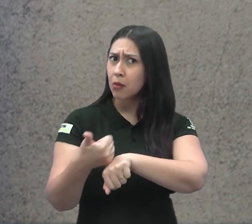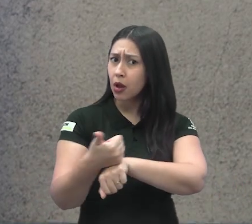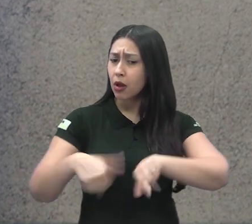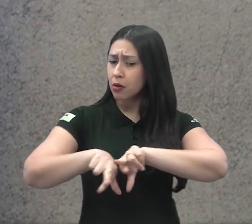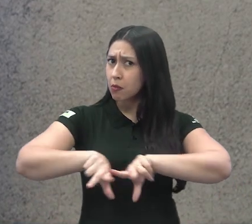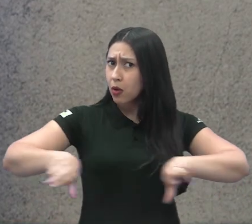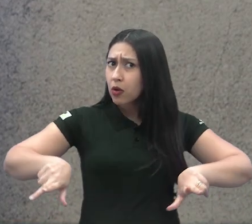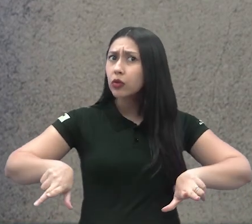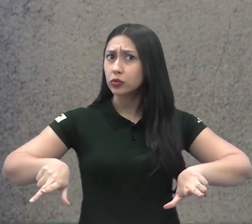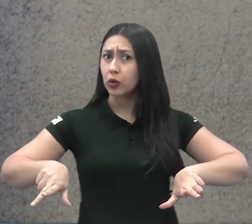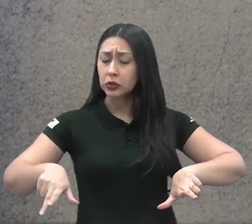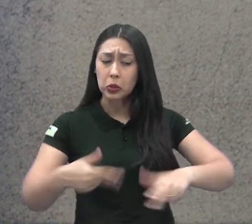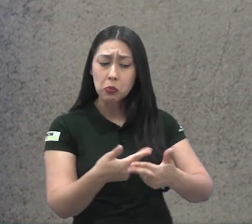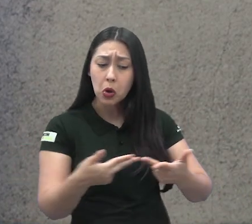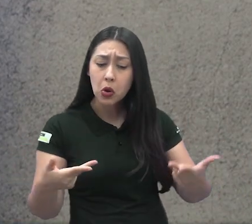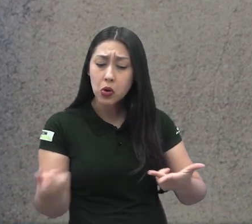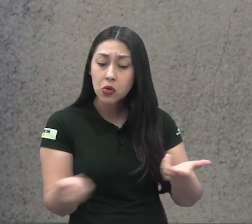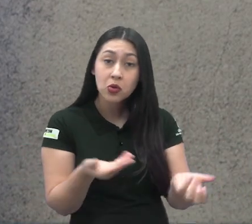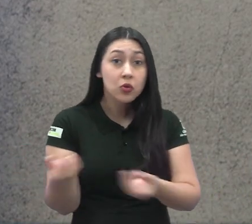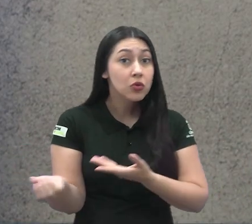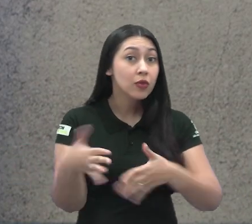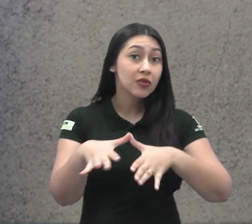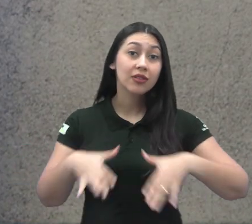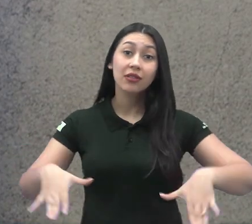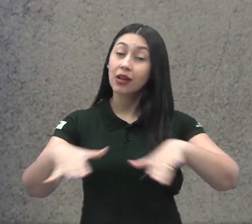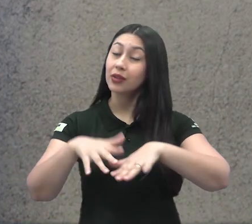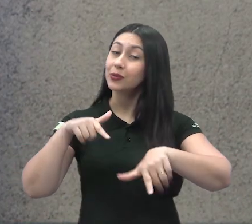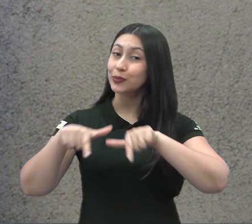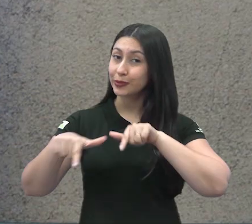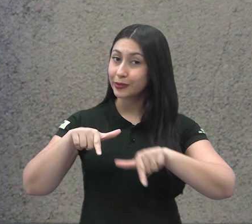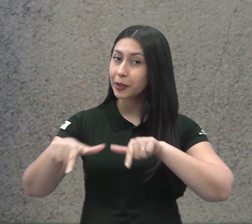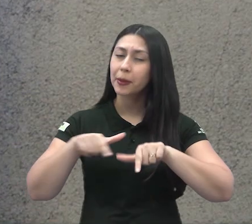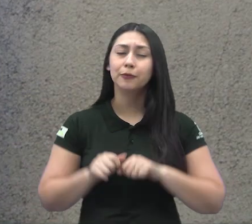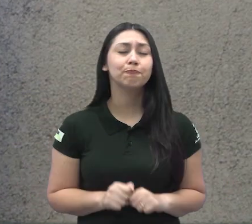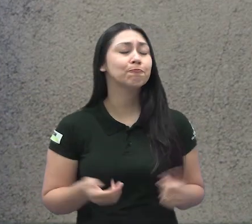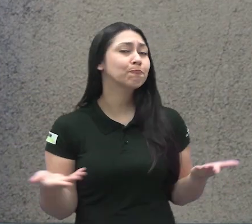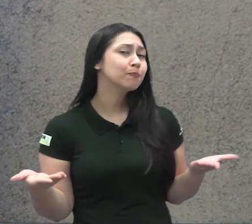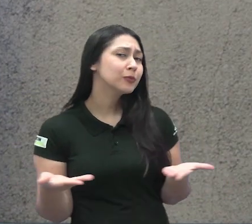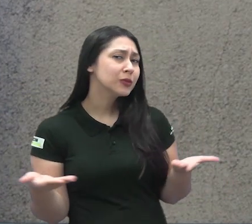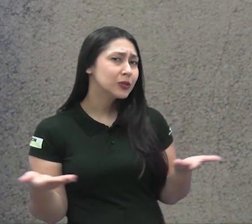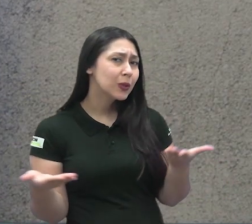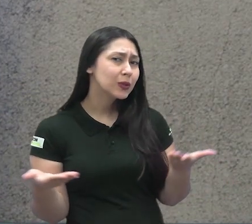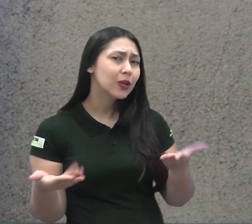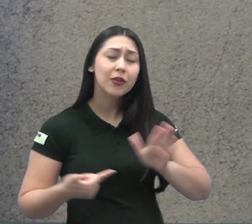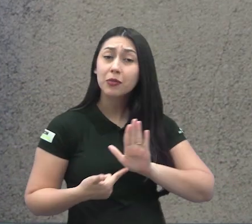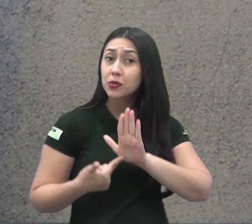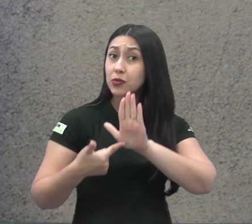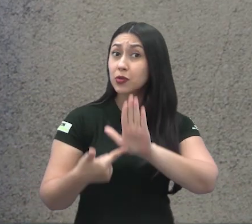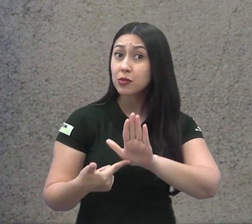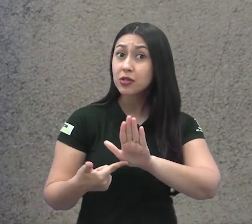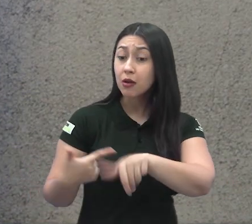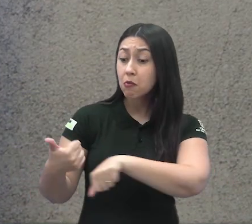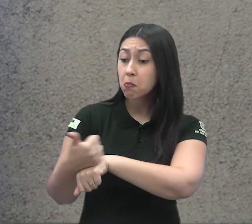profissões, tendências e inovações que movimentam o mercado de trabalho. No episódio de hoje, vamos explorar